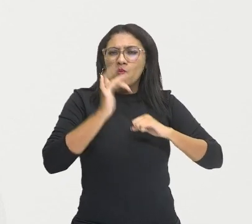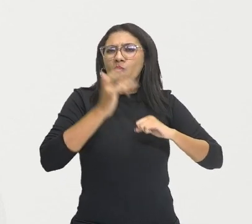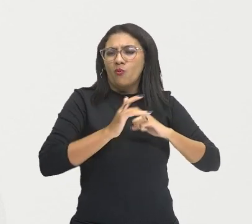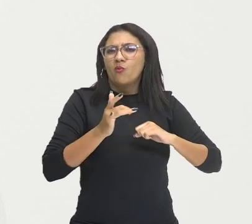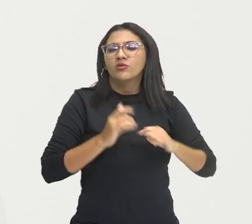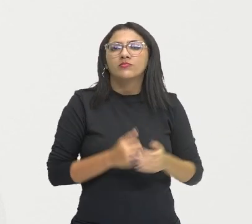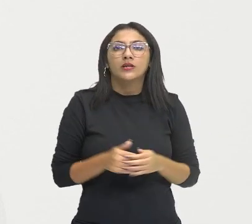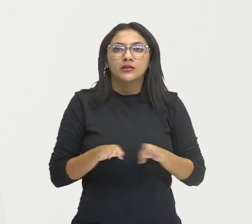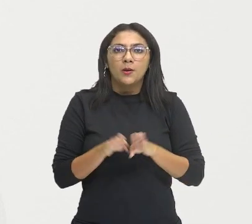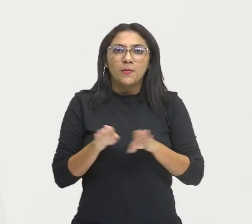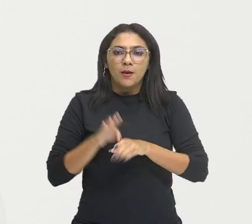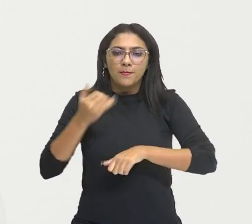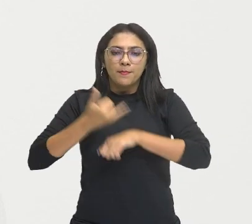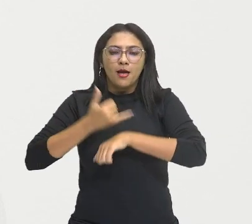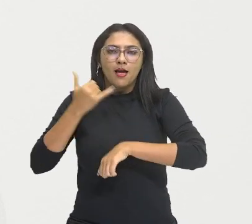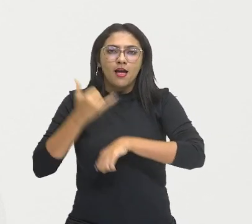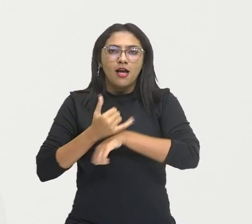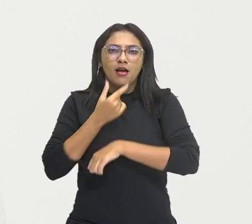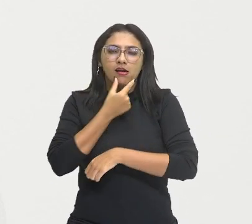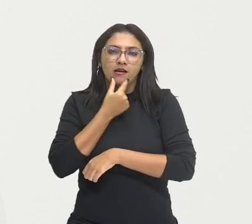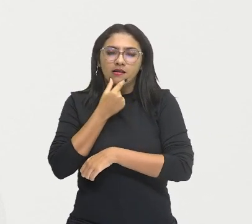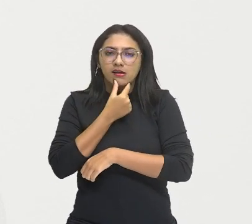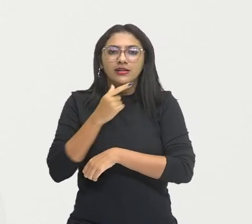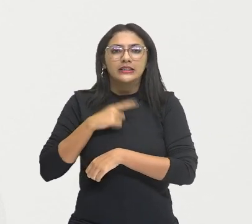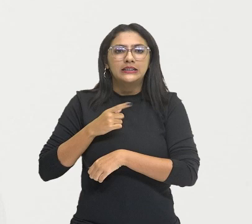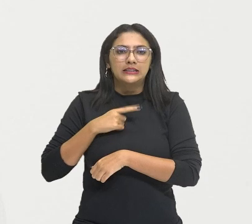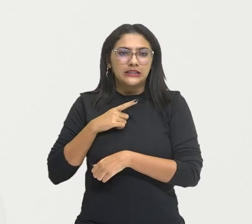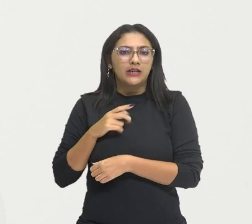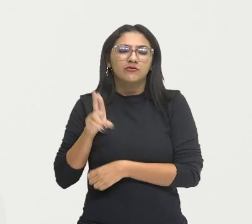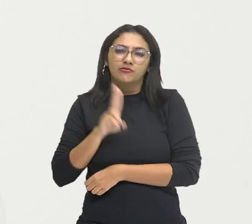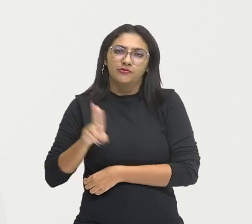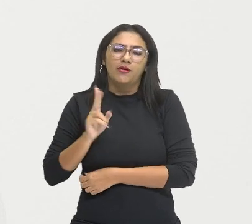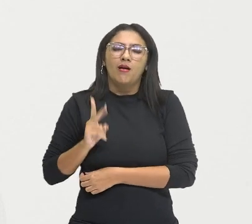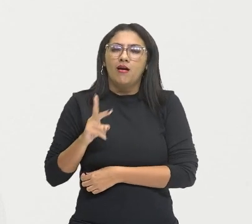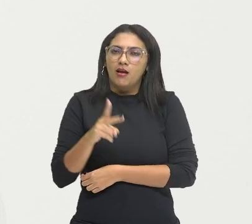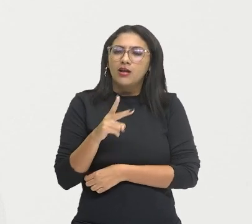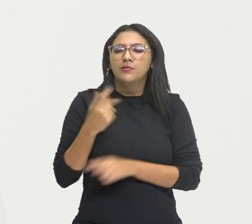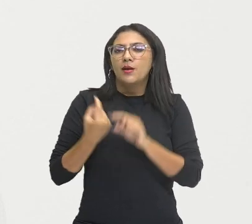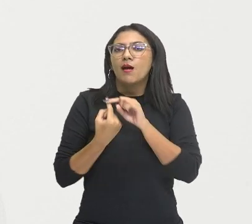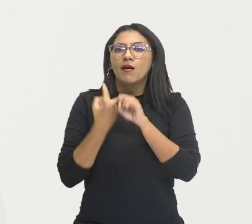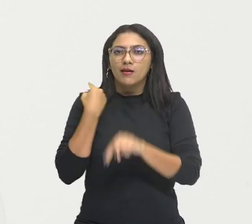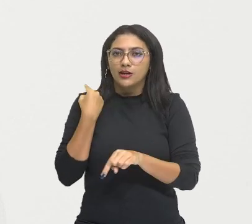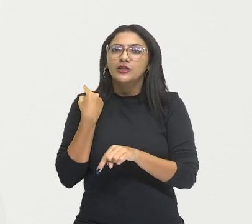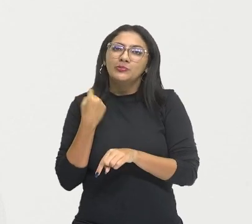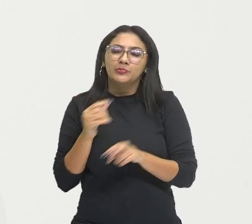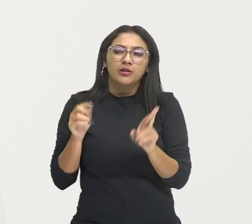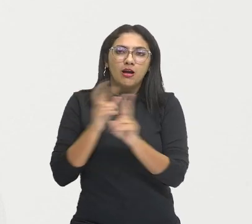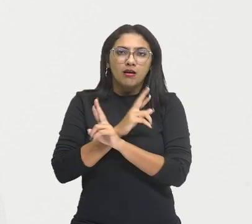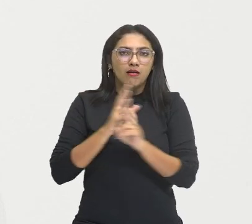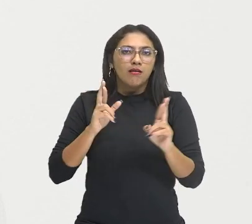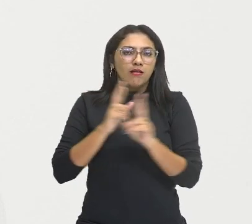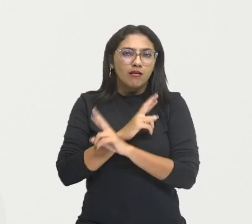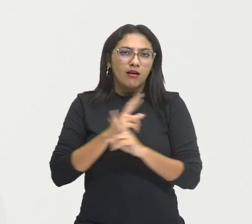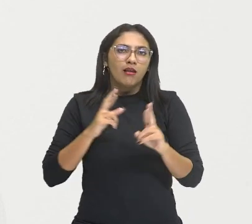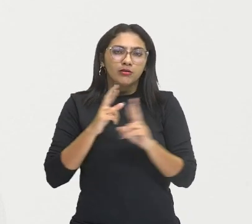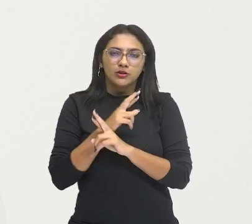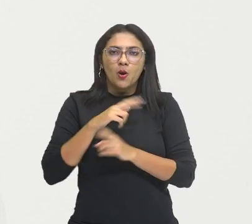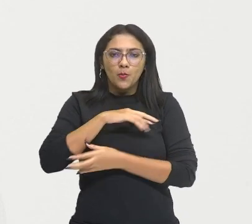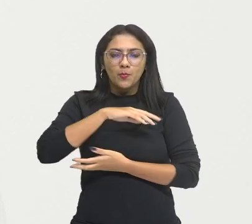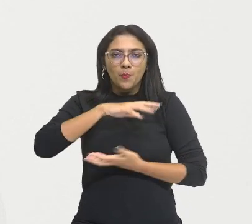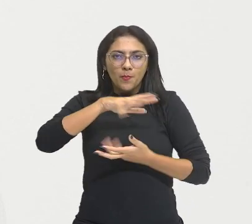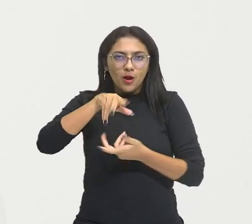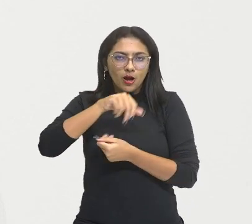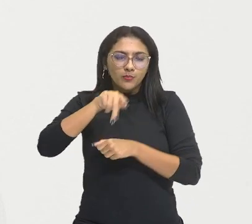a moeda inglesa, a libra esterlina, que durante muito tempo foi utilizado ali como a moeda de troca nas relações